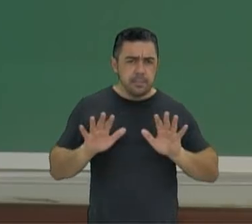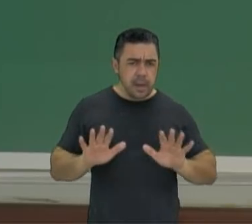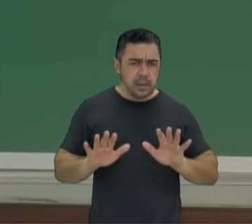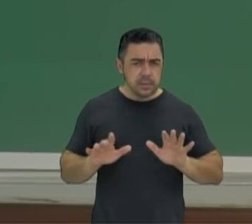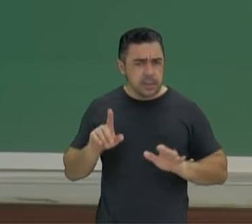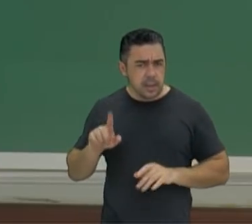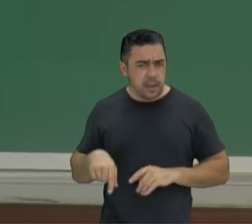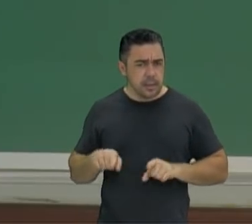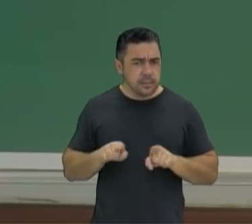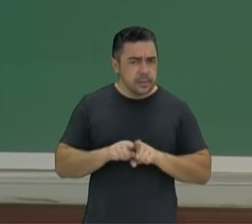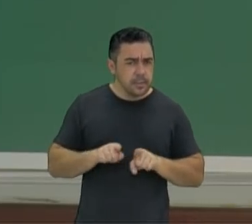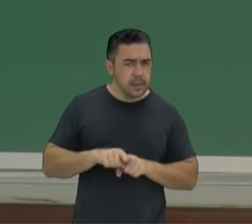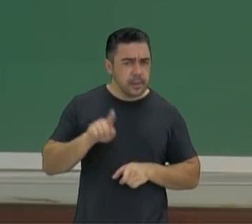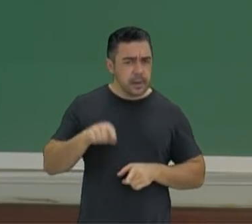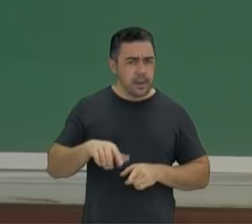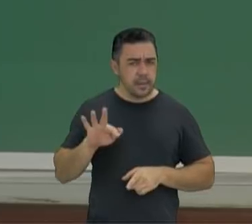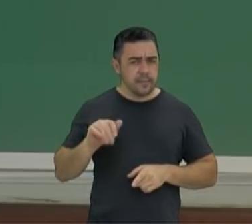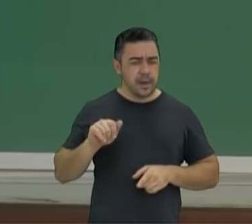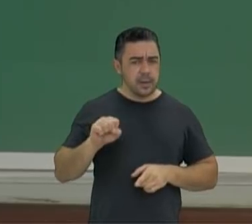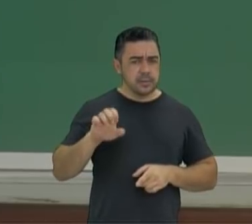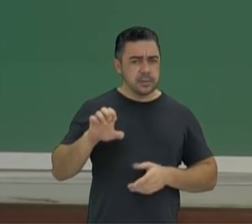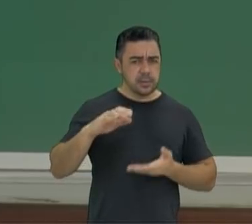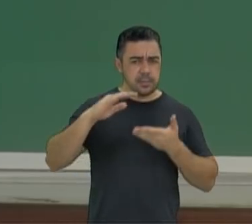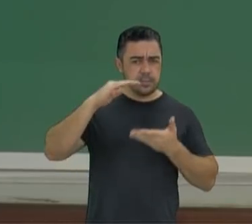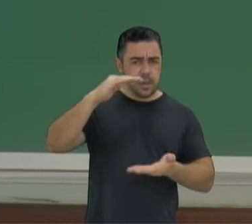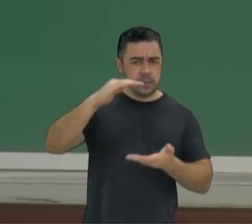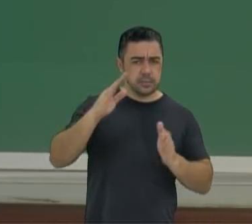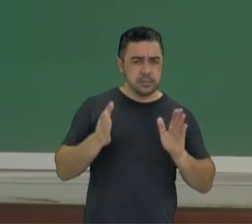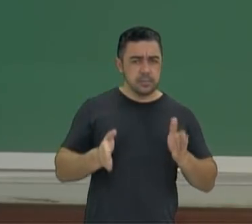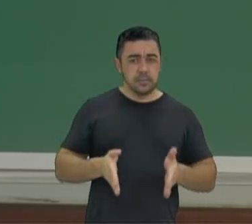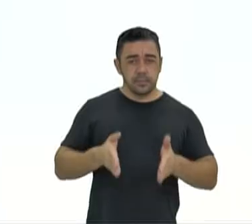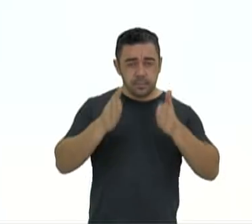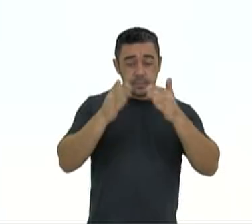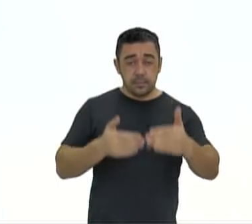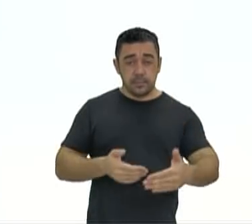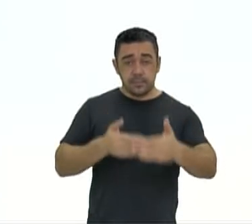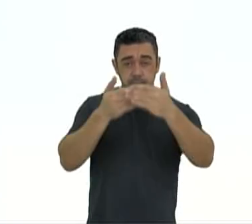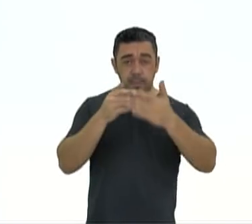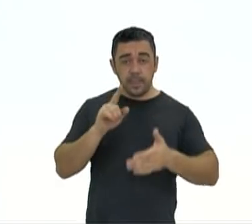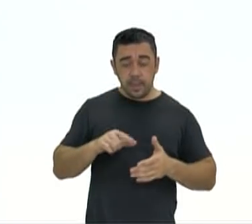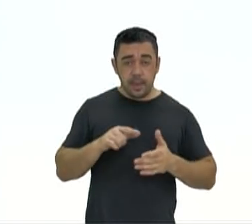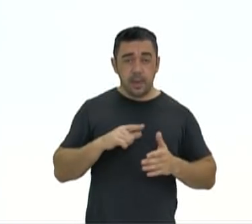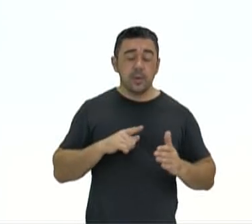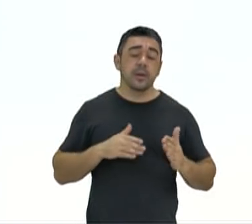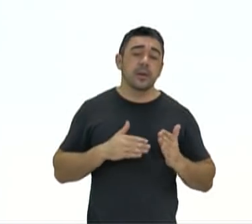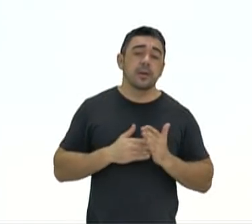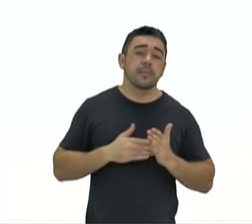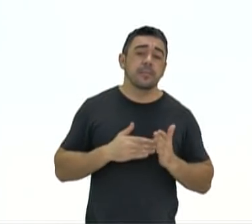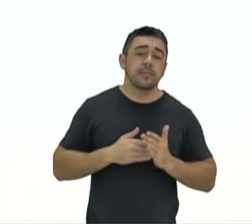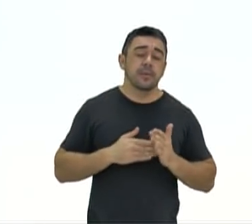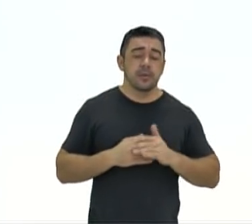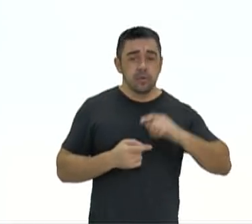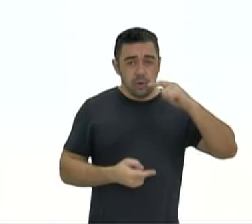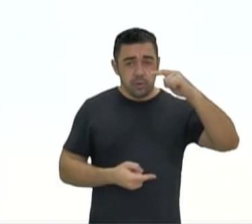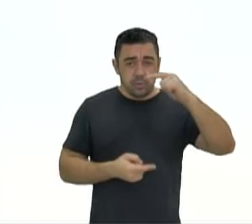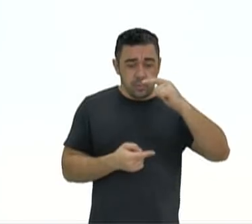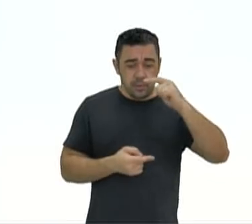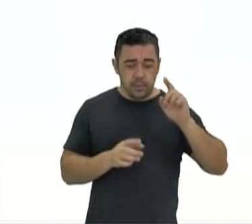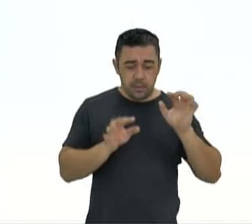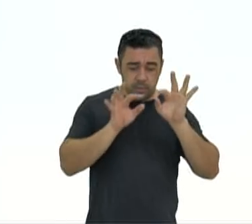ser considerada uma face? Pode, olha lá. Face é o polígono que limita o prisma,